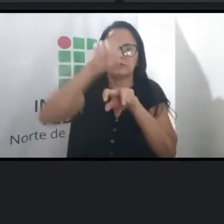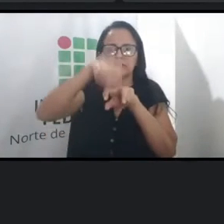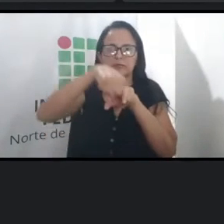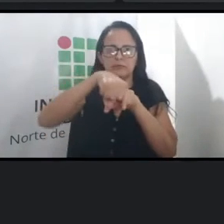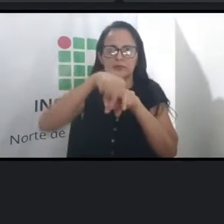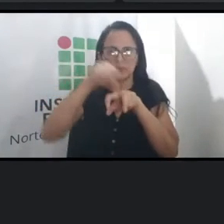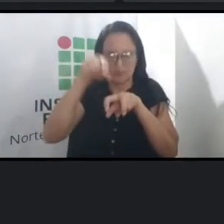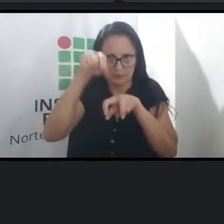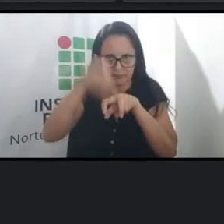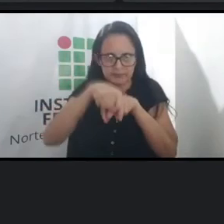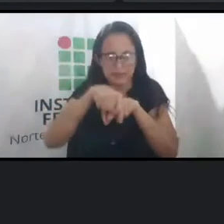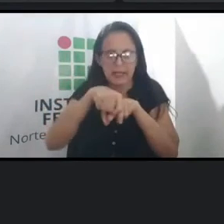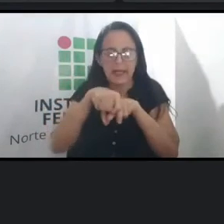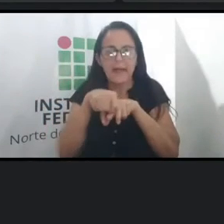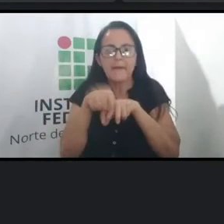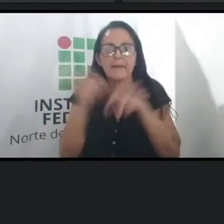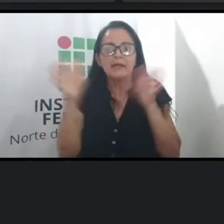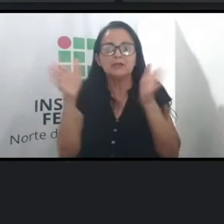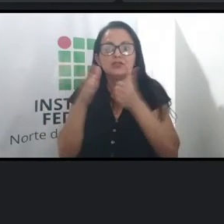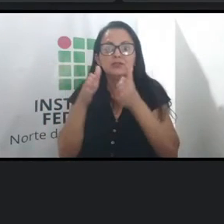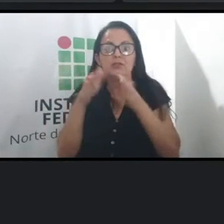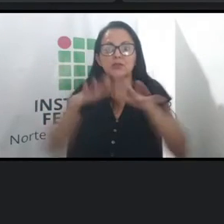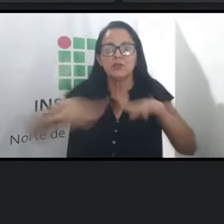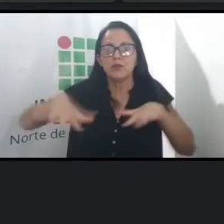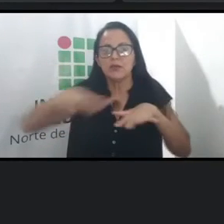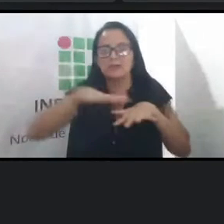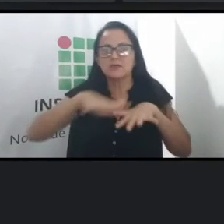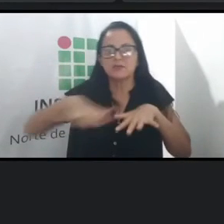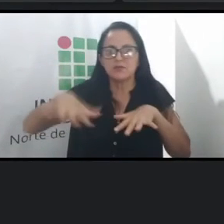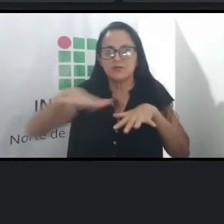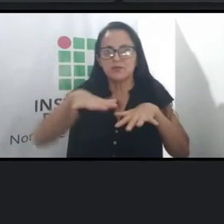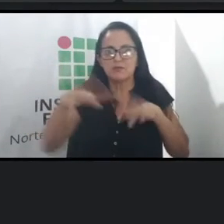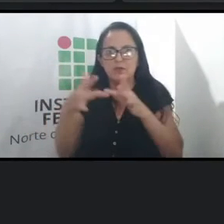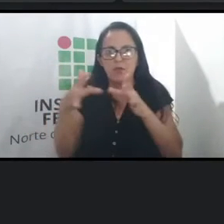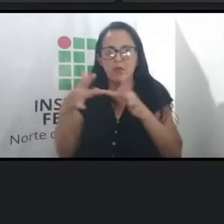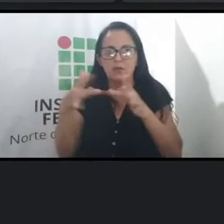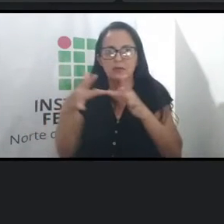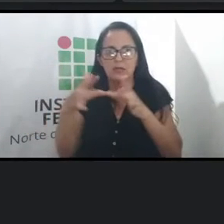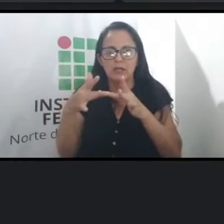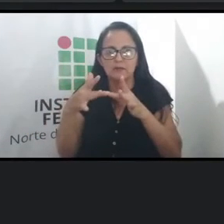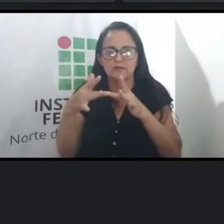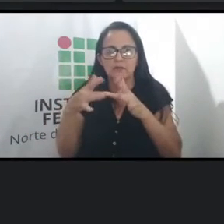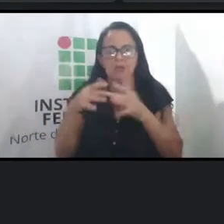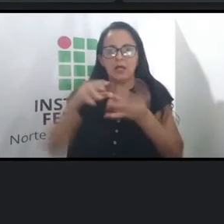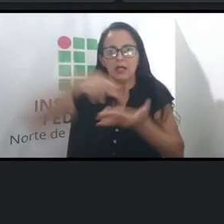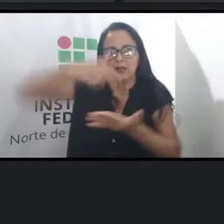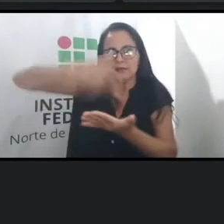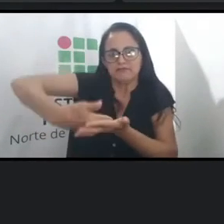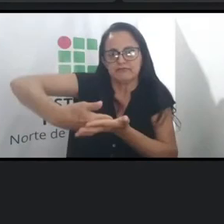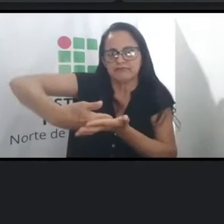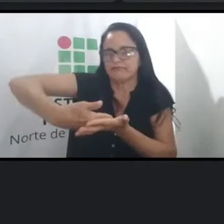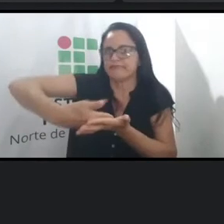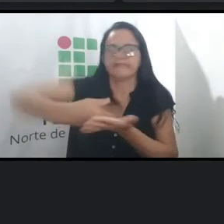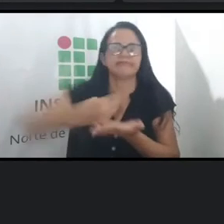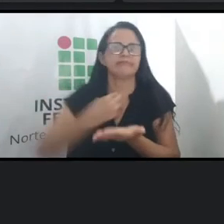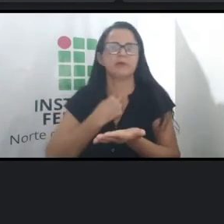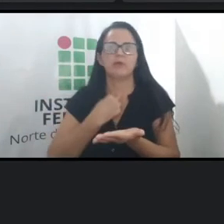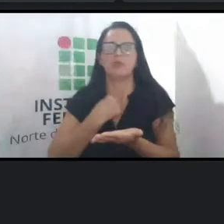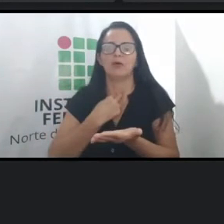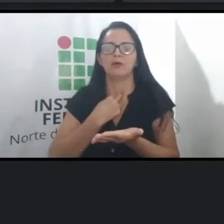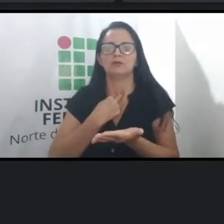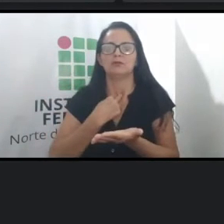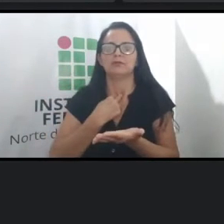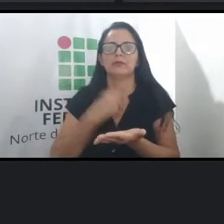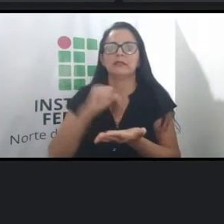de contato. Eu mantenha apenas um ponto. E não ficar com o corpo deitado ao solo. Porque, caso venha cair